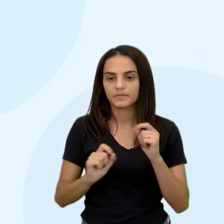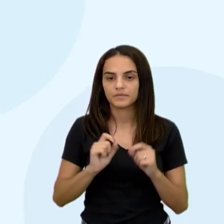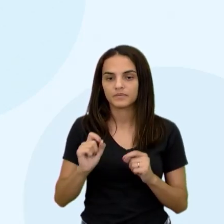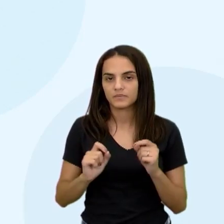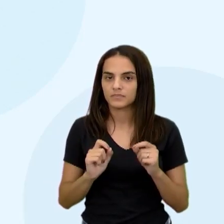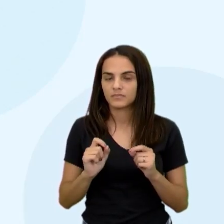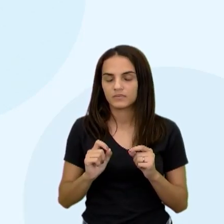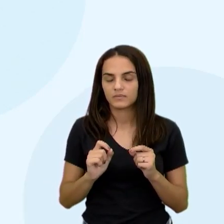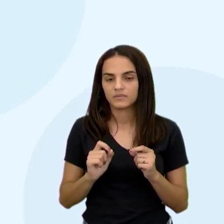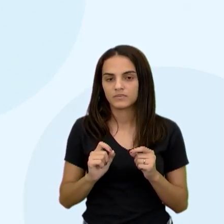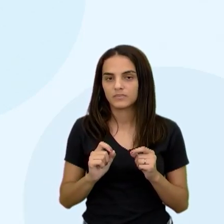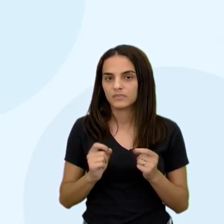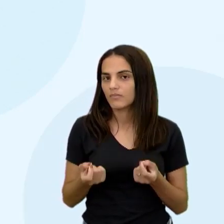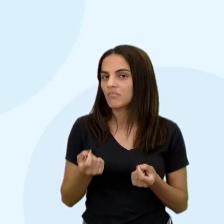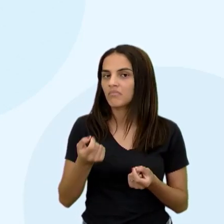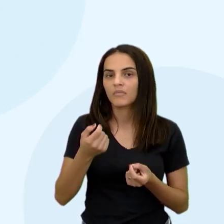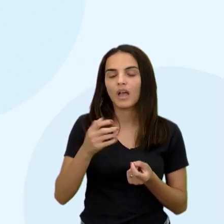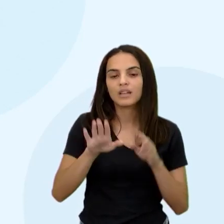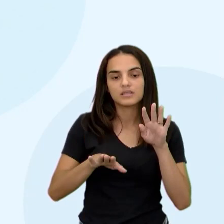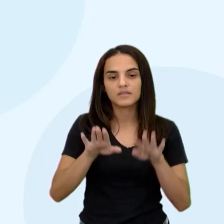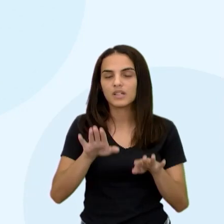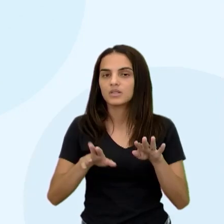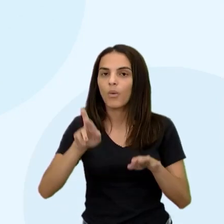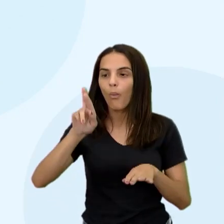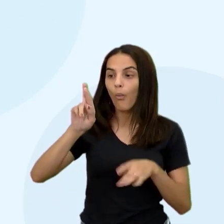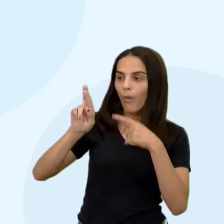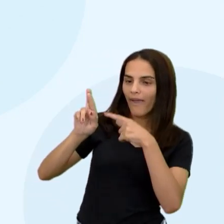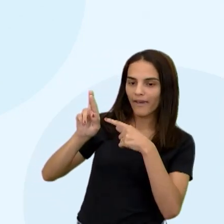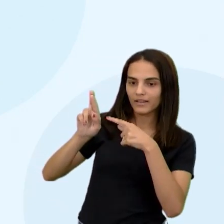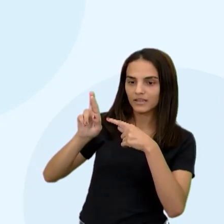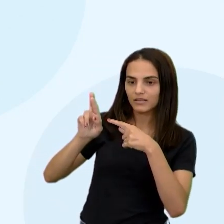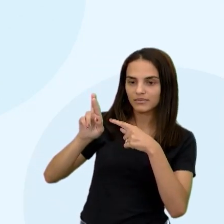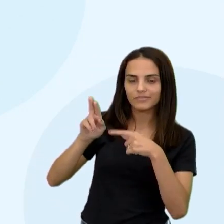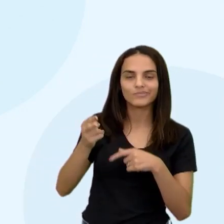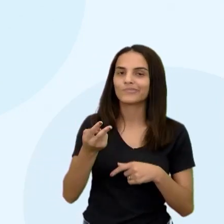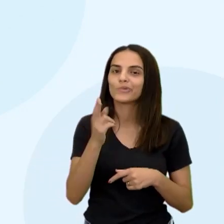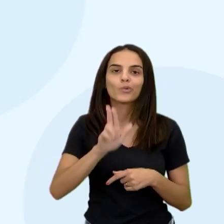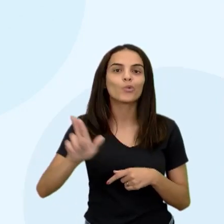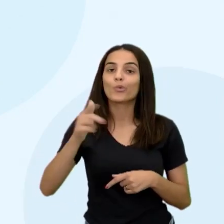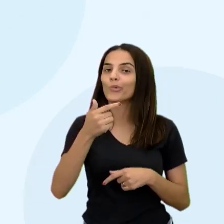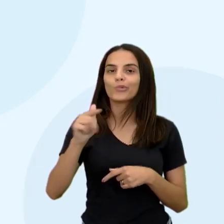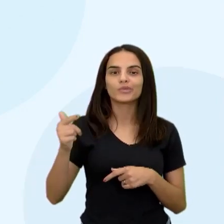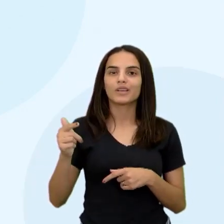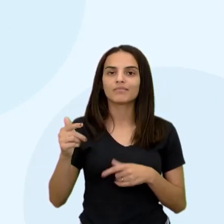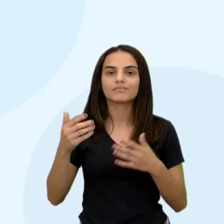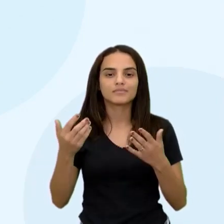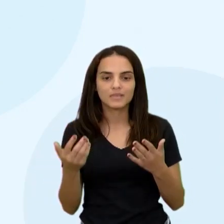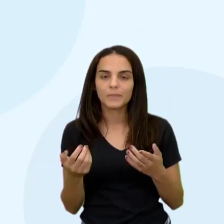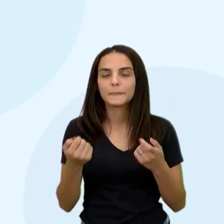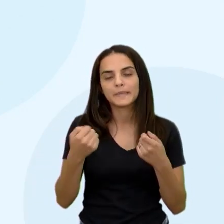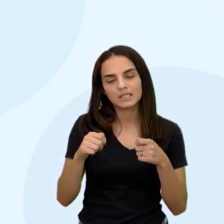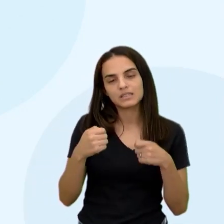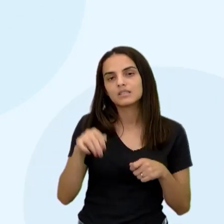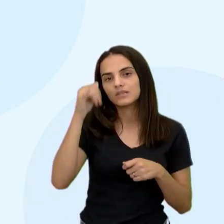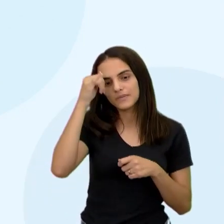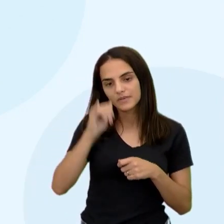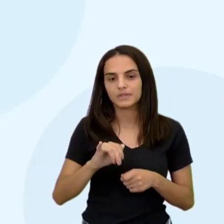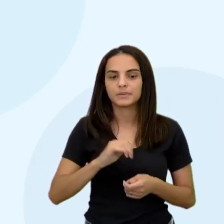esse não usar o R, né, nos verbos infinitivos, né, não pronunciar esse R. Então, eu gostaria